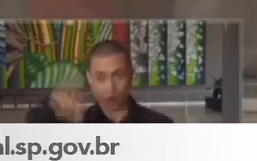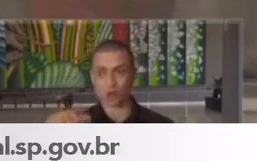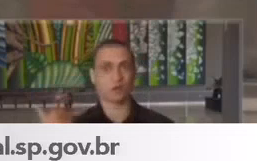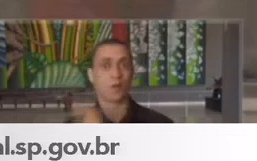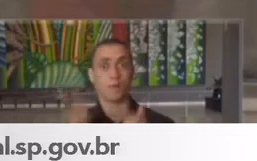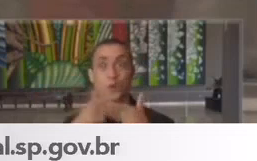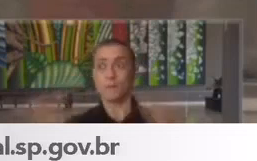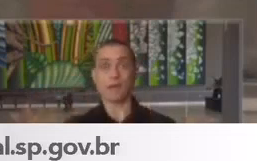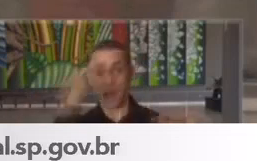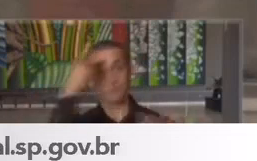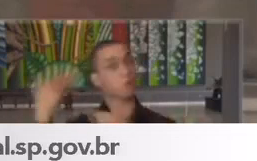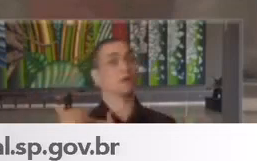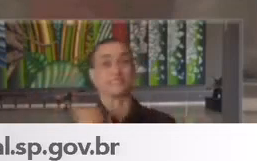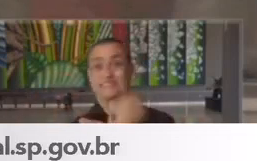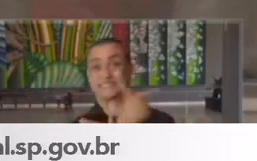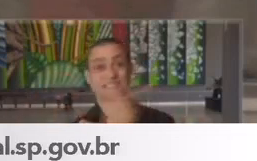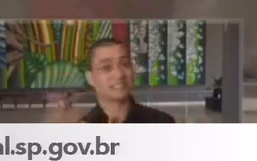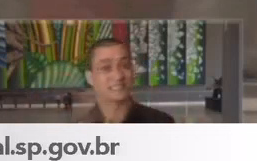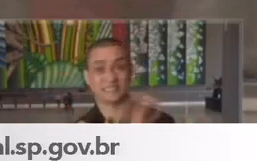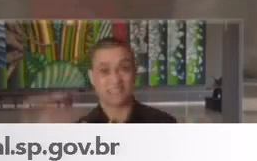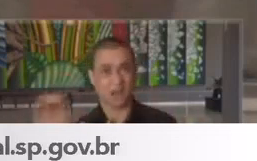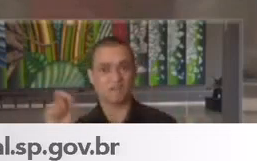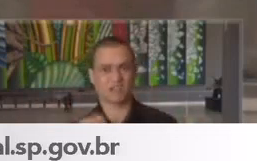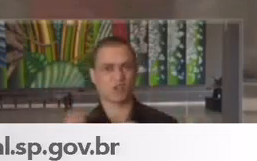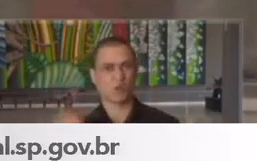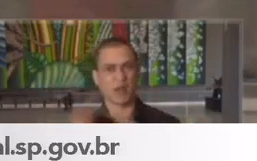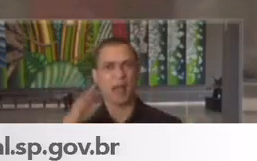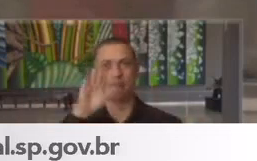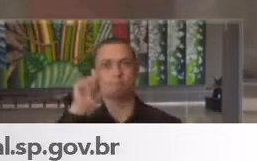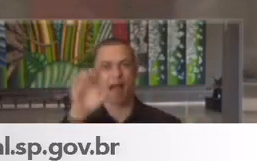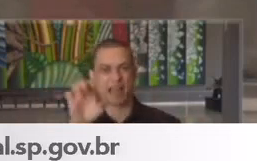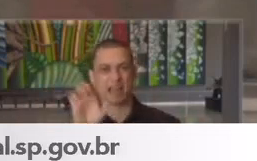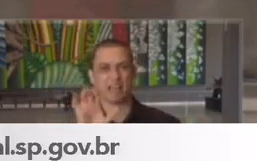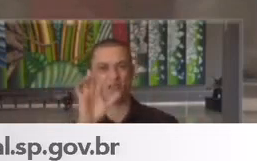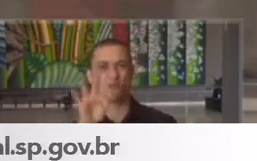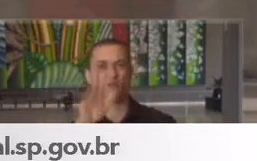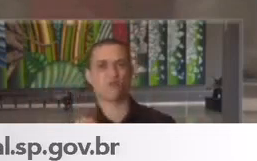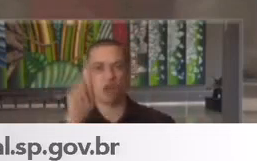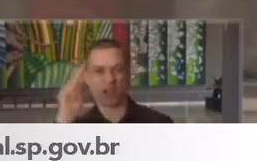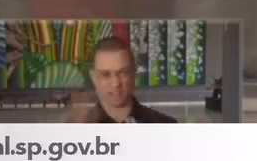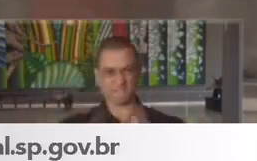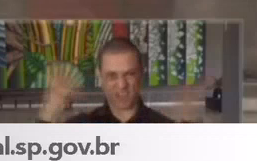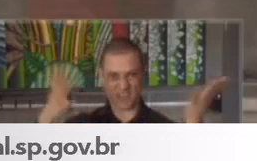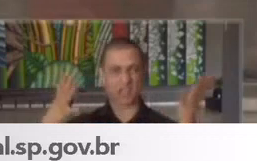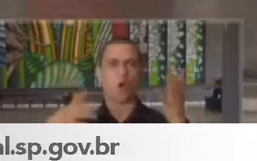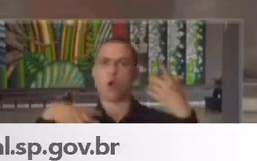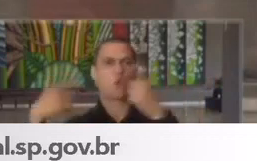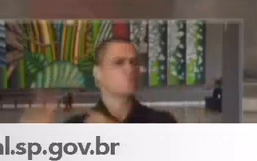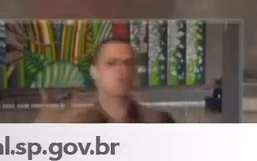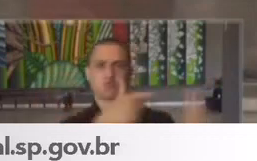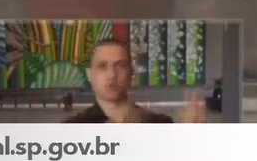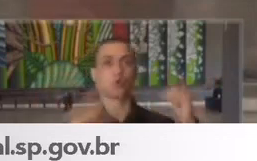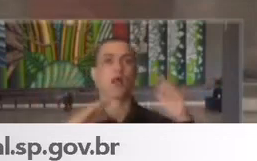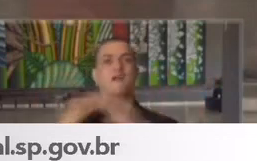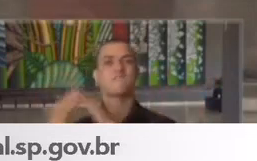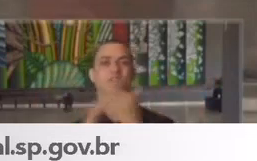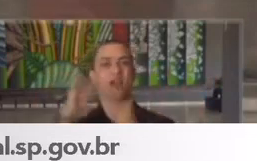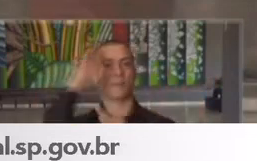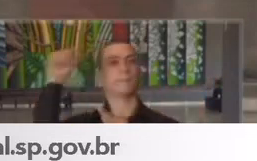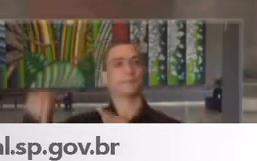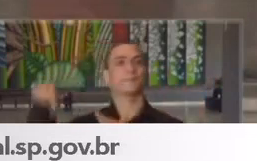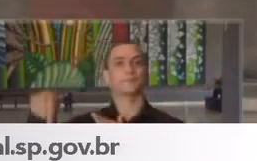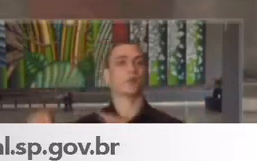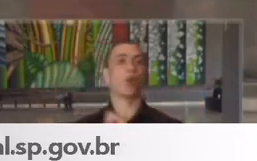forma irresponsável, promovam bailes funk ou qualquer outro tipo de baile ou movimentação em comunidades ou em qualquer